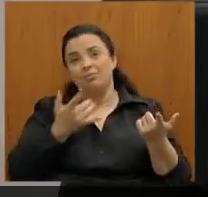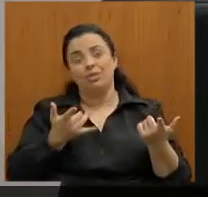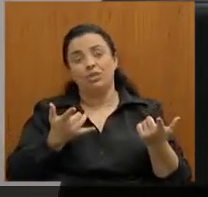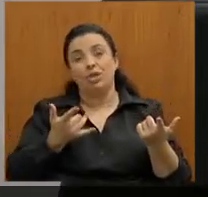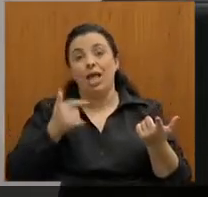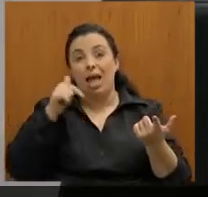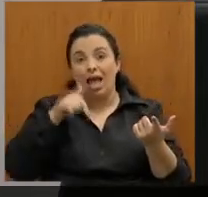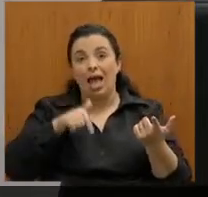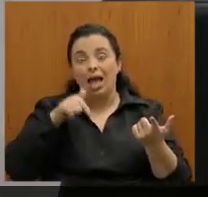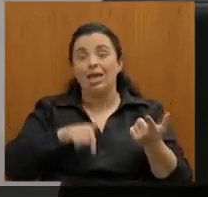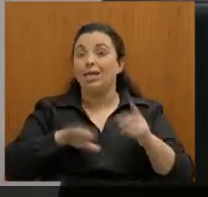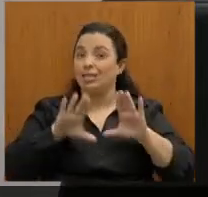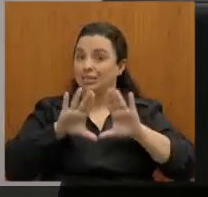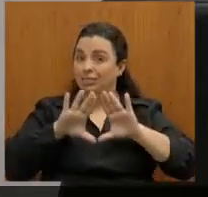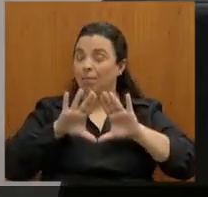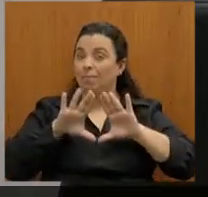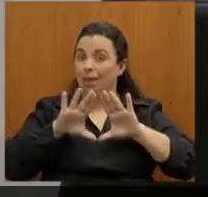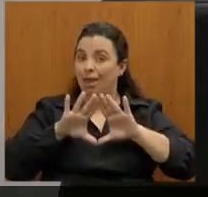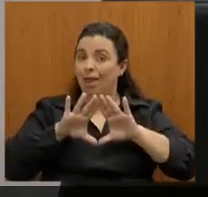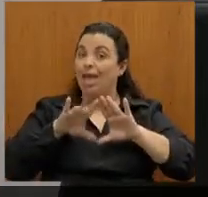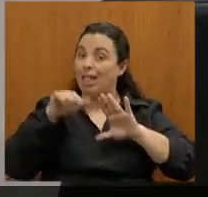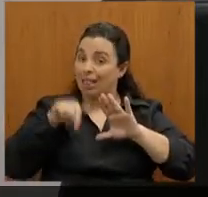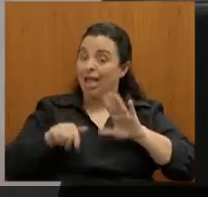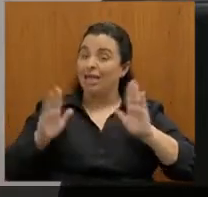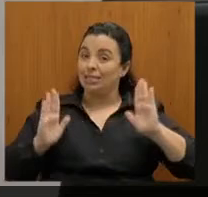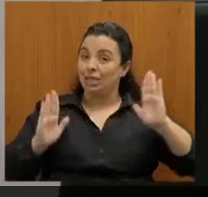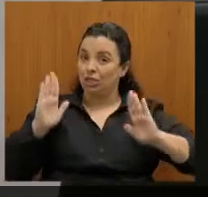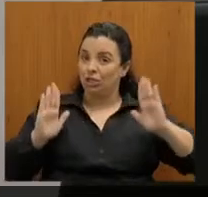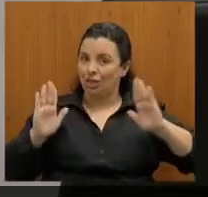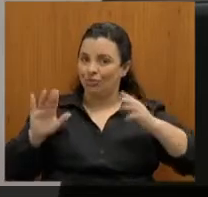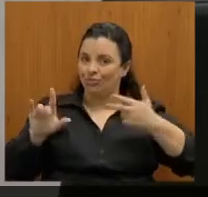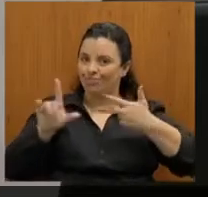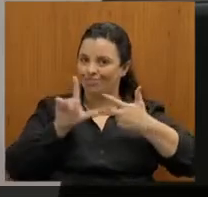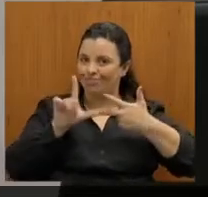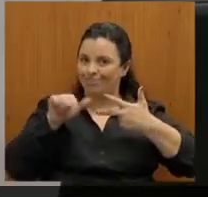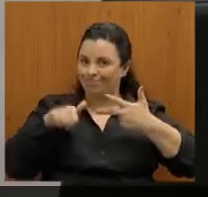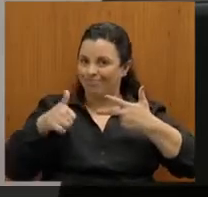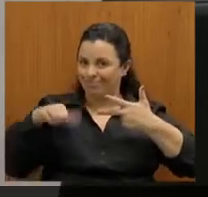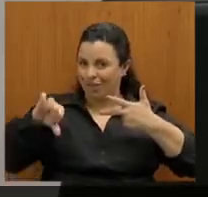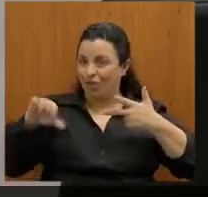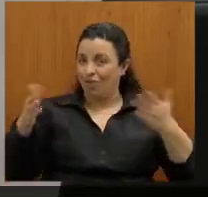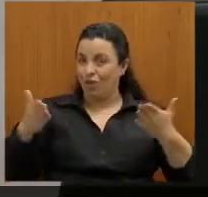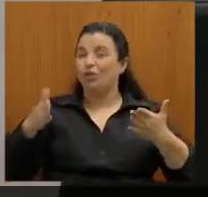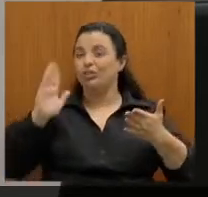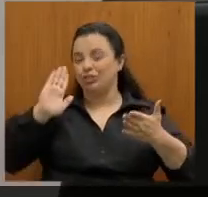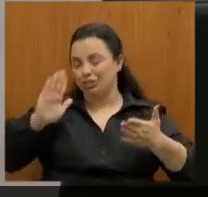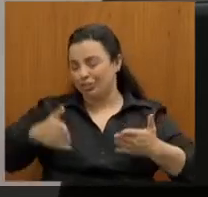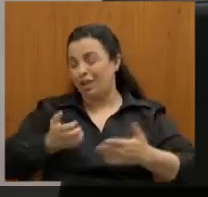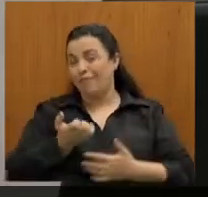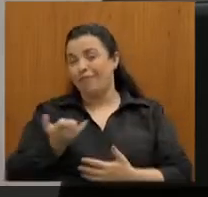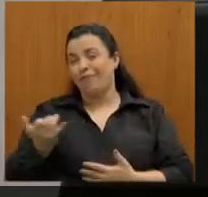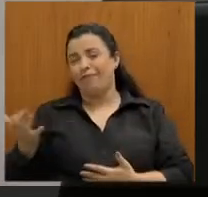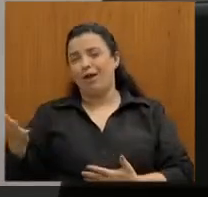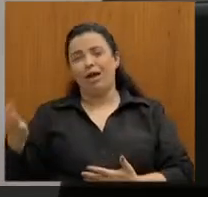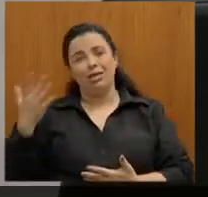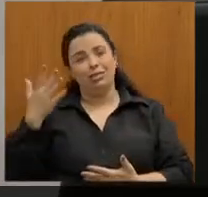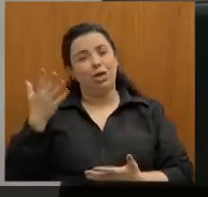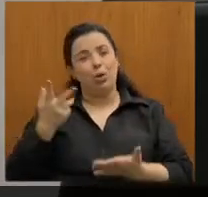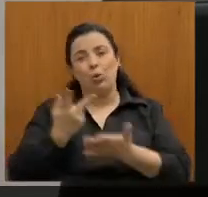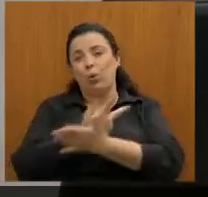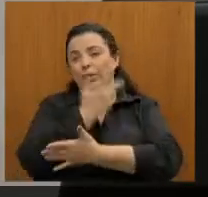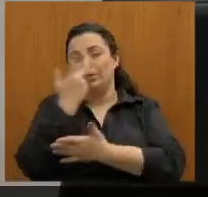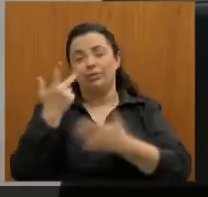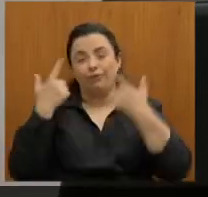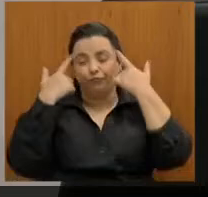nesta legislatura a gente já viu vários várias situações de violência política acontecendo conosco e com com